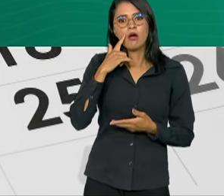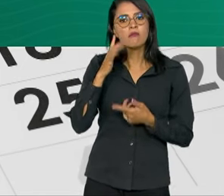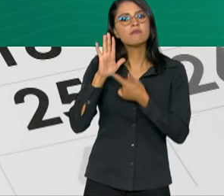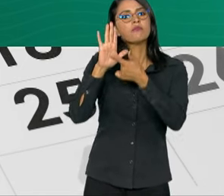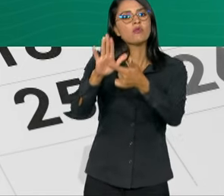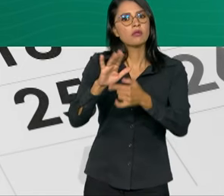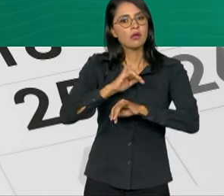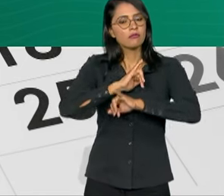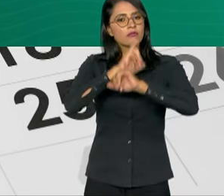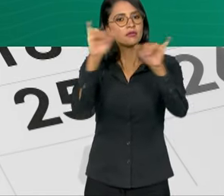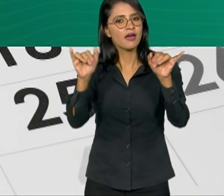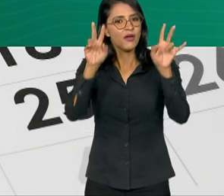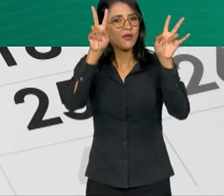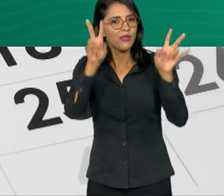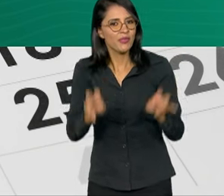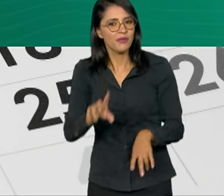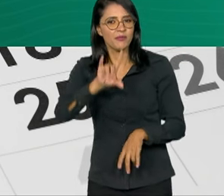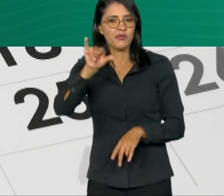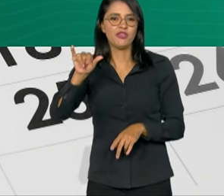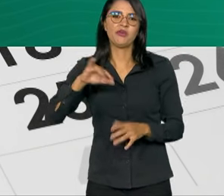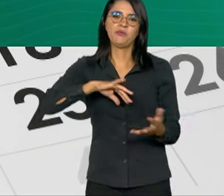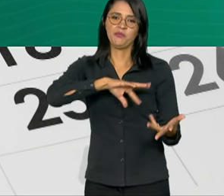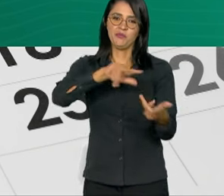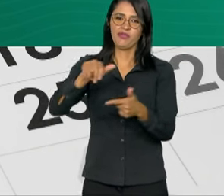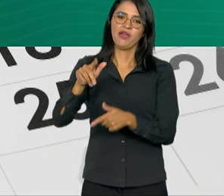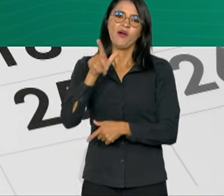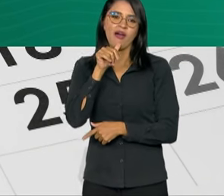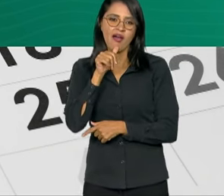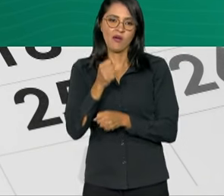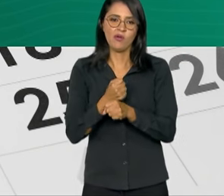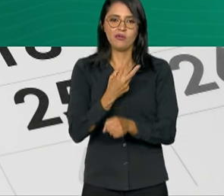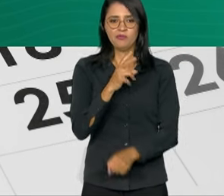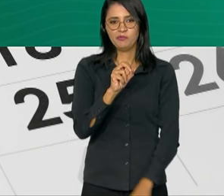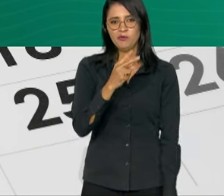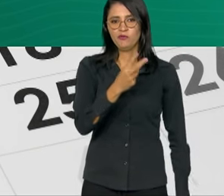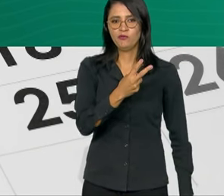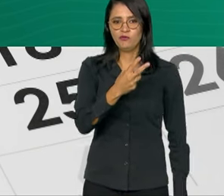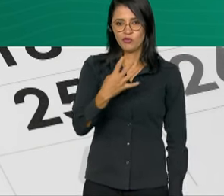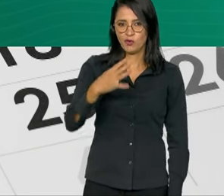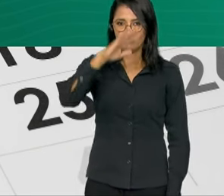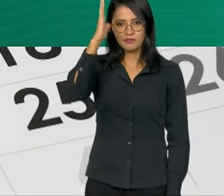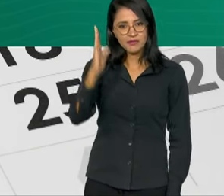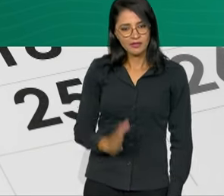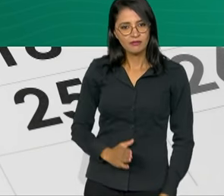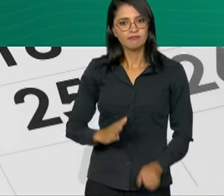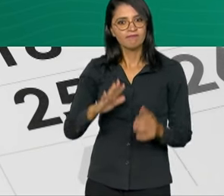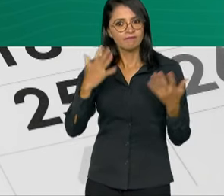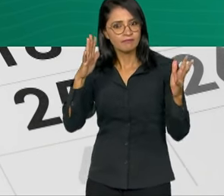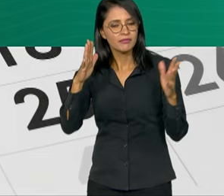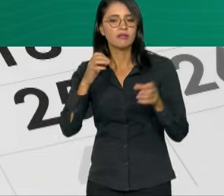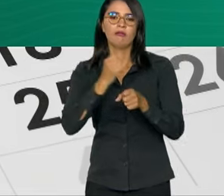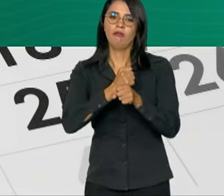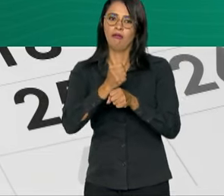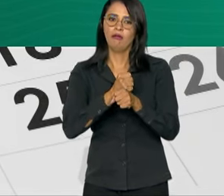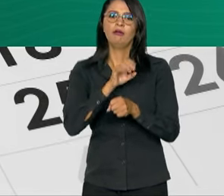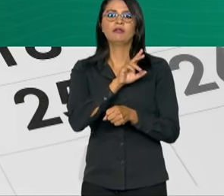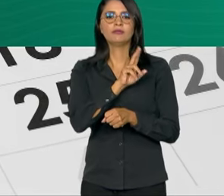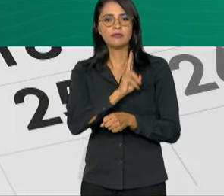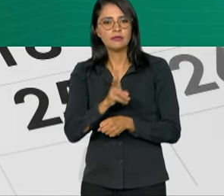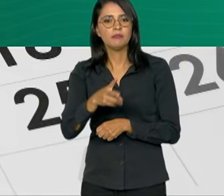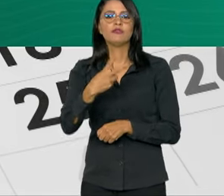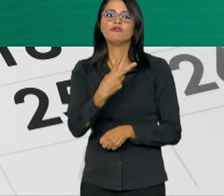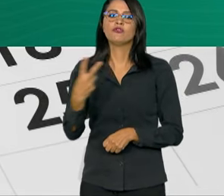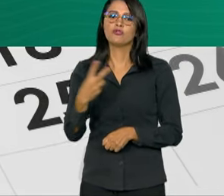vai anunciar o tema para o Dia Mundial da Água 2024 no Brasil, que é celebrado anualmente em 22